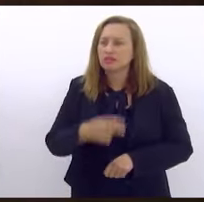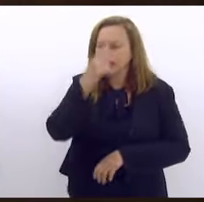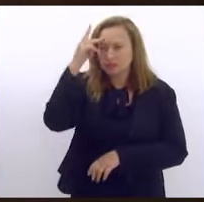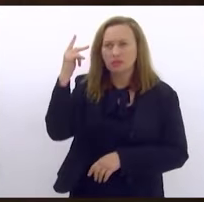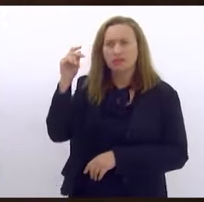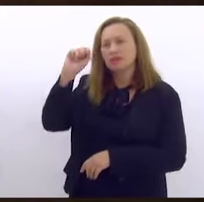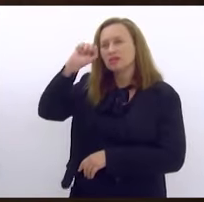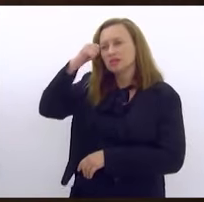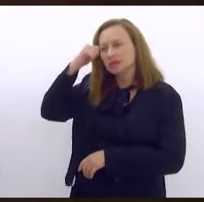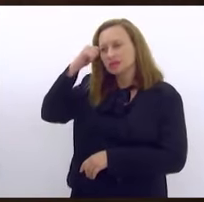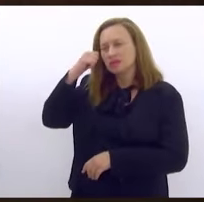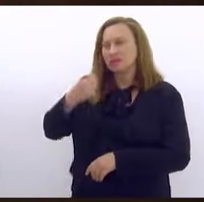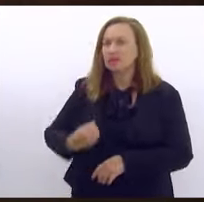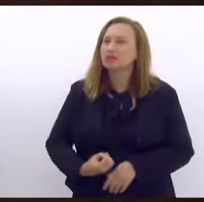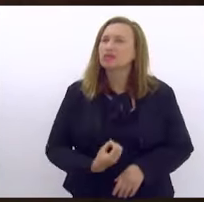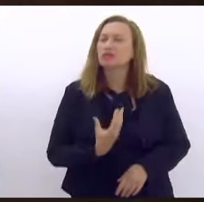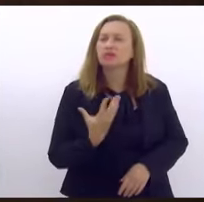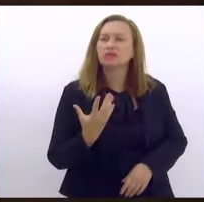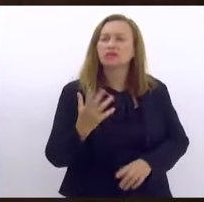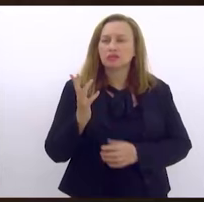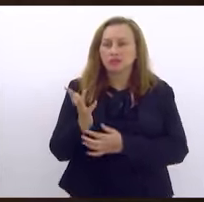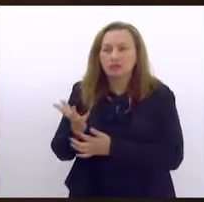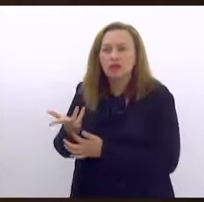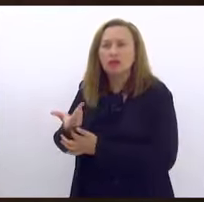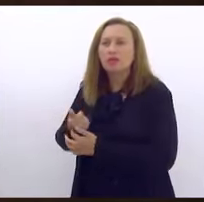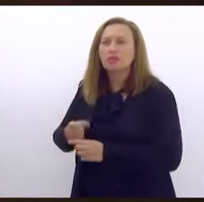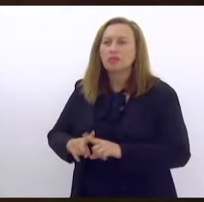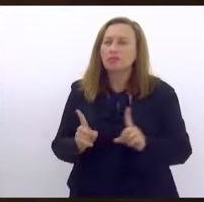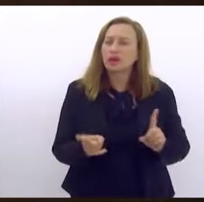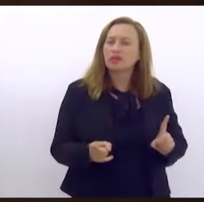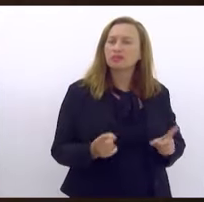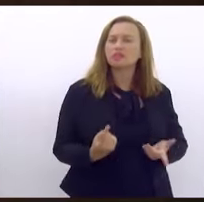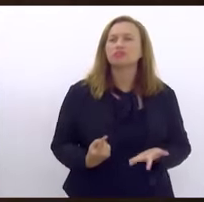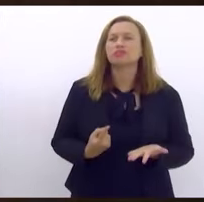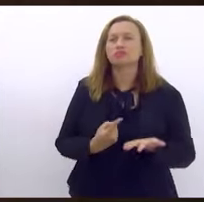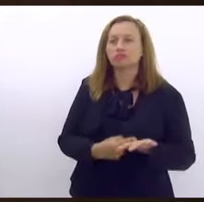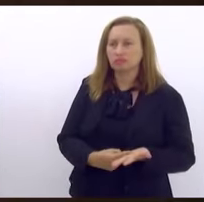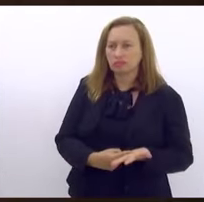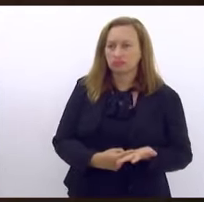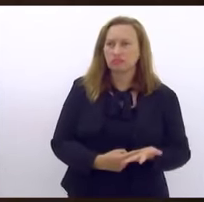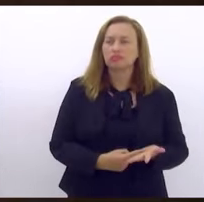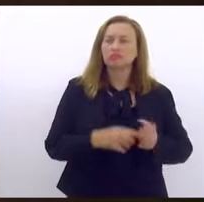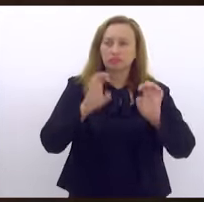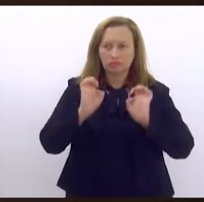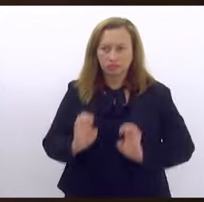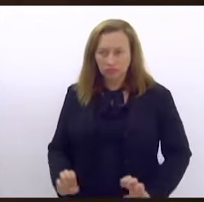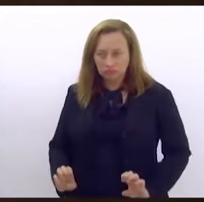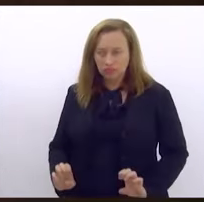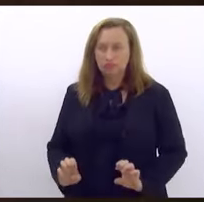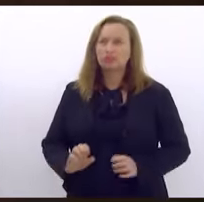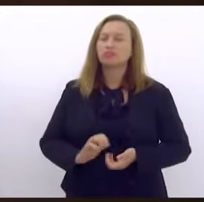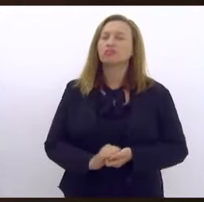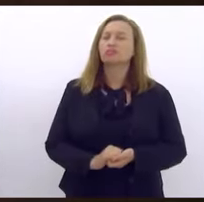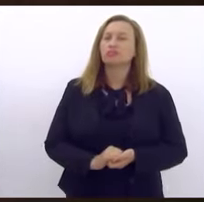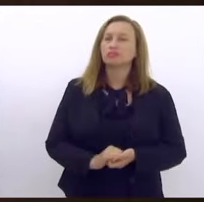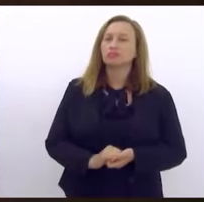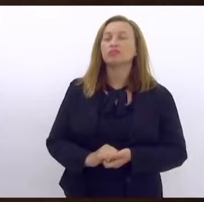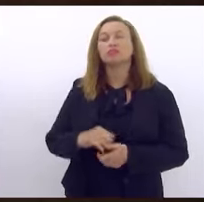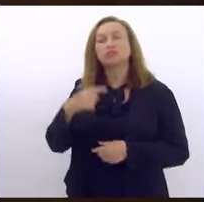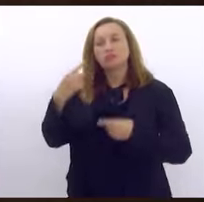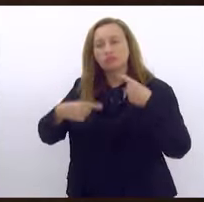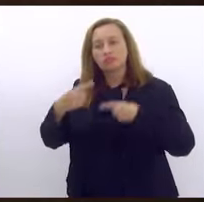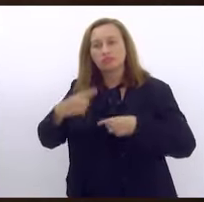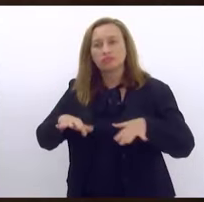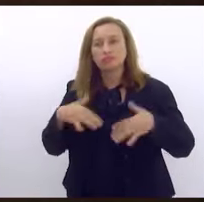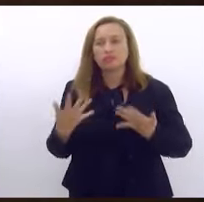se expressarem com a sua arte, mas com o seu compromisso ético, estético e político.